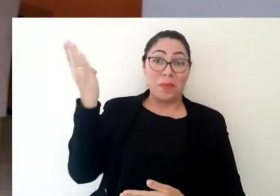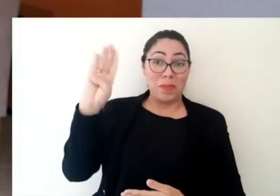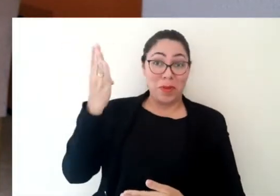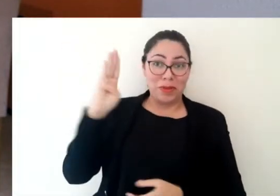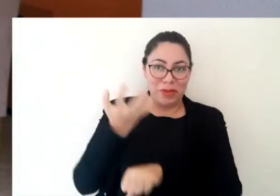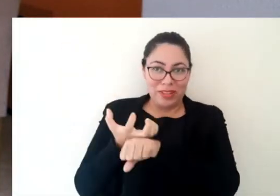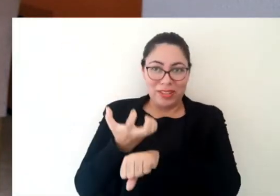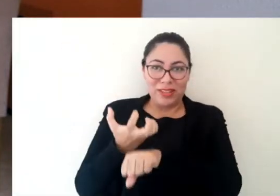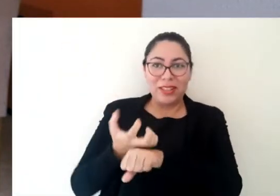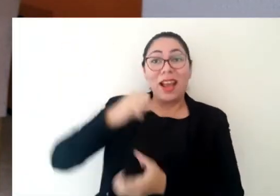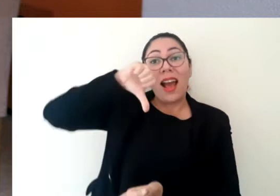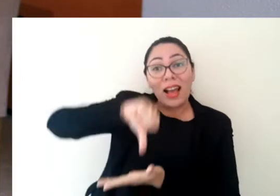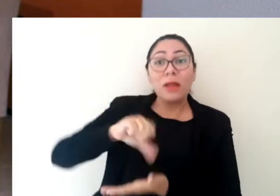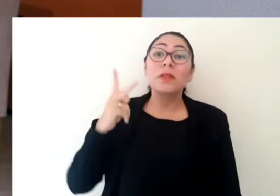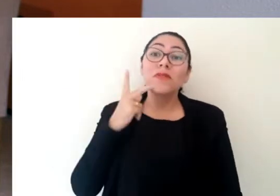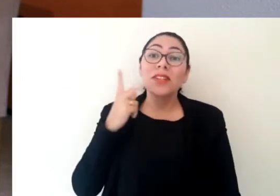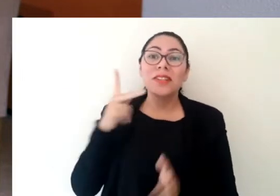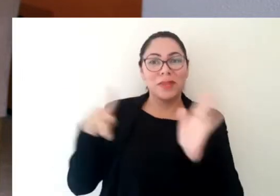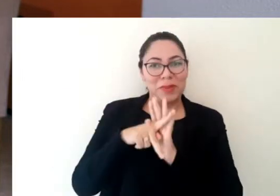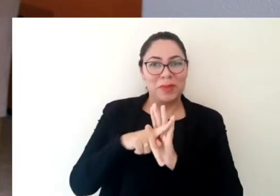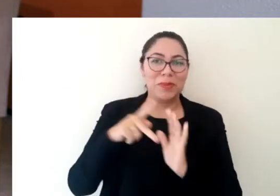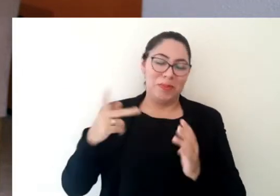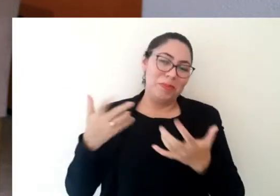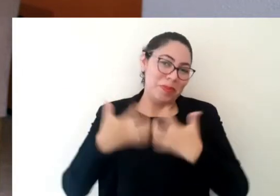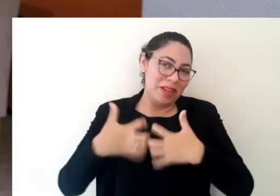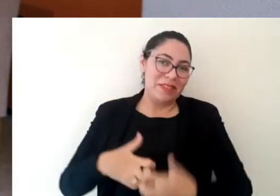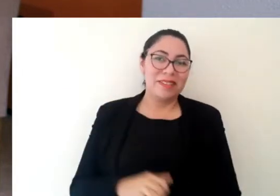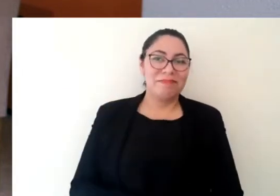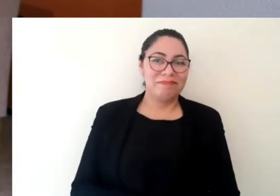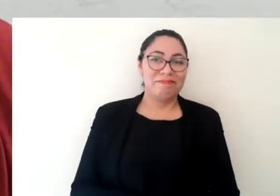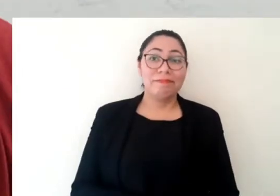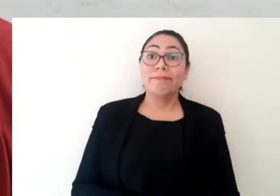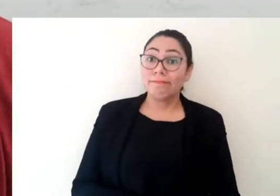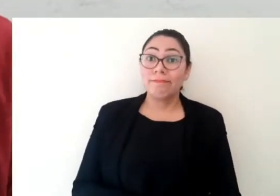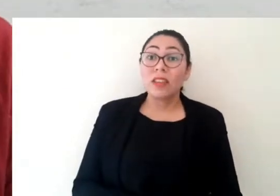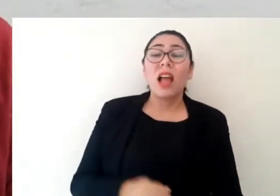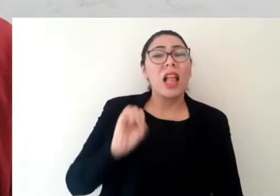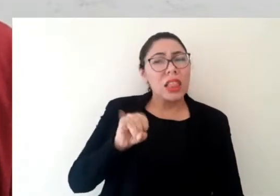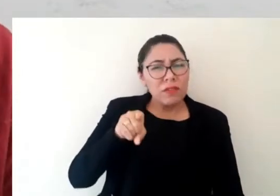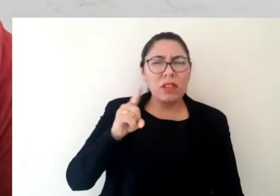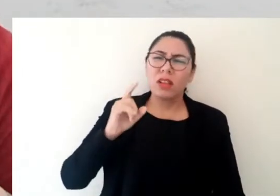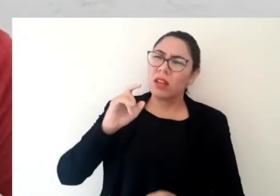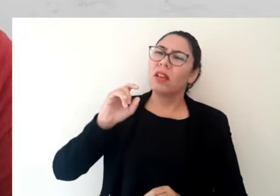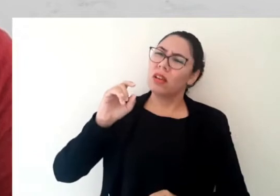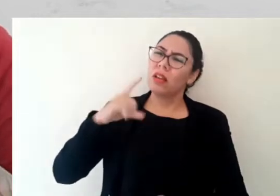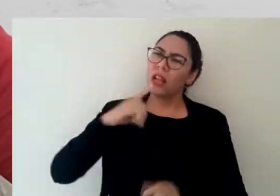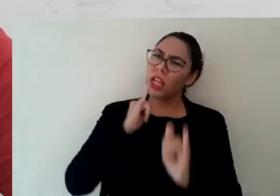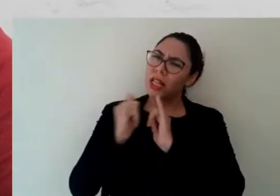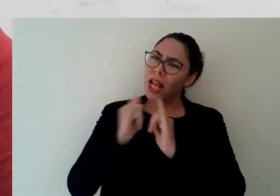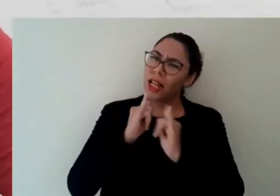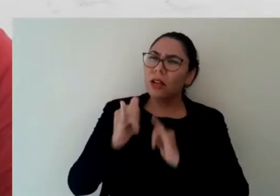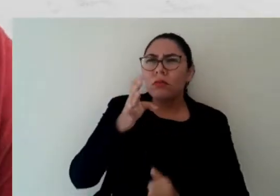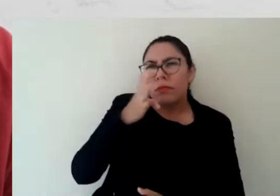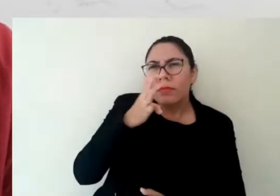ele é docente de Biologia do campus Fortaleza do IFCE. Tá contigo, professor? Se você está na internet nesses últimos dias, e espero que sim, porque é para